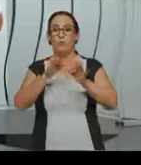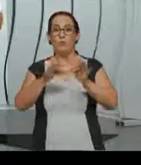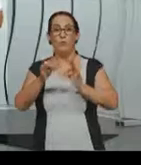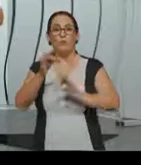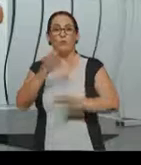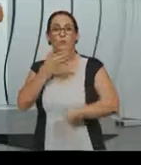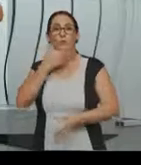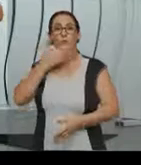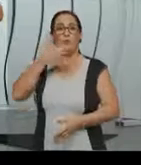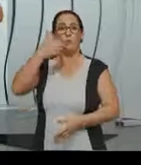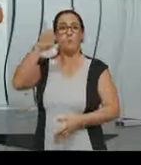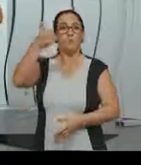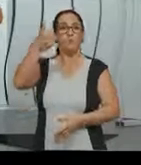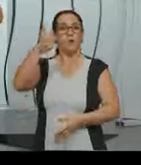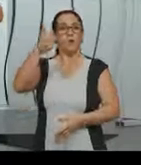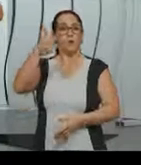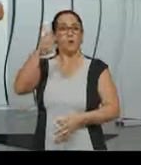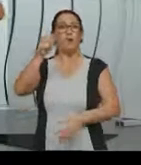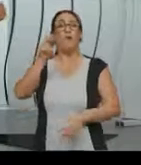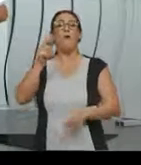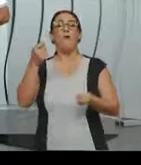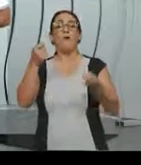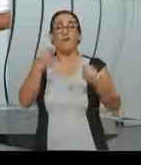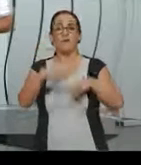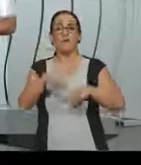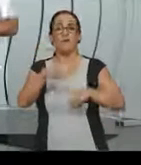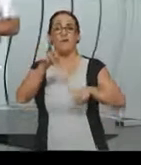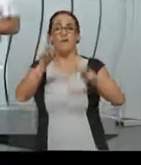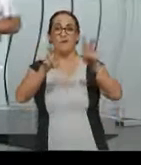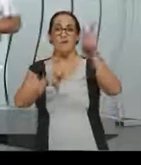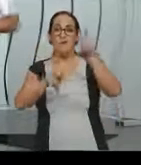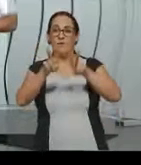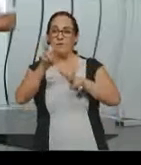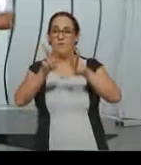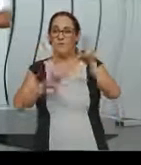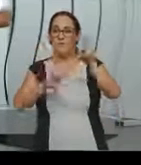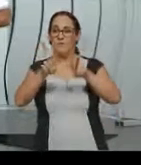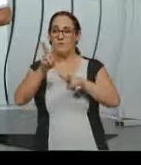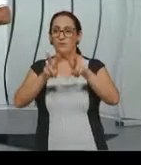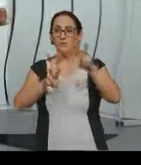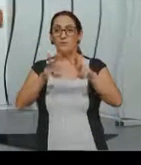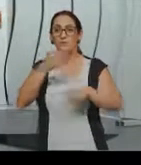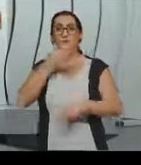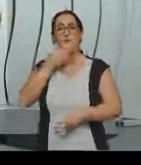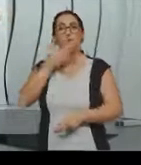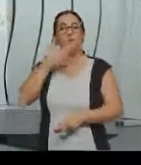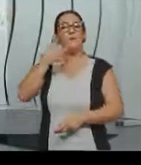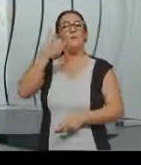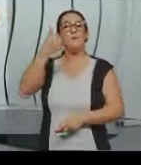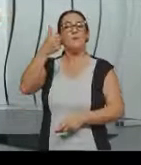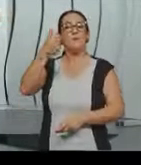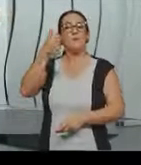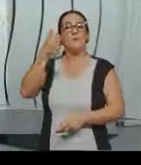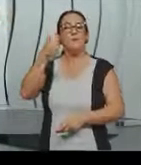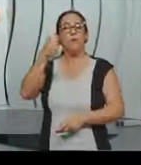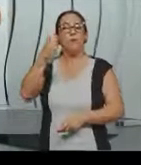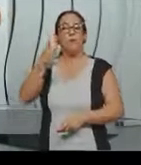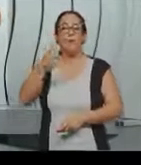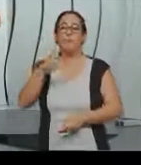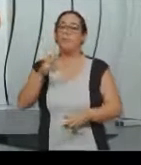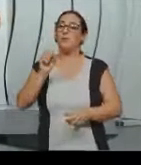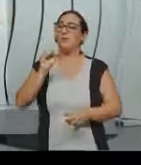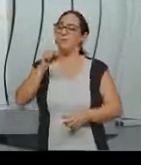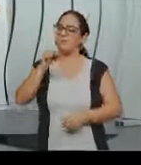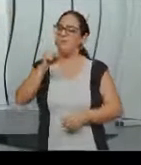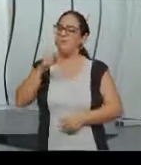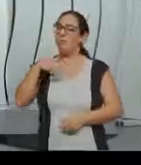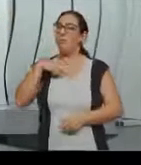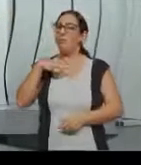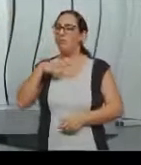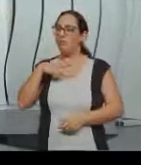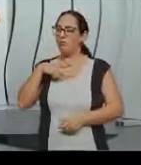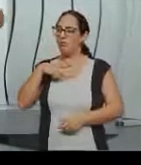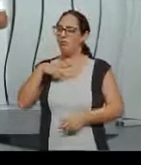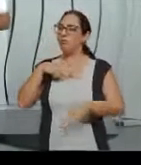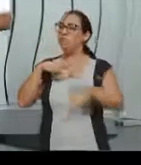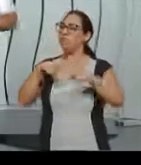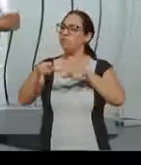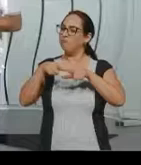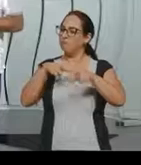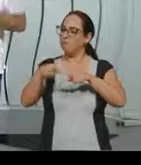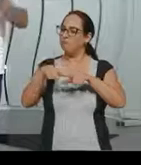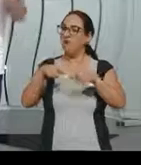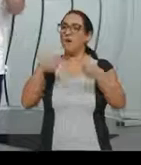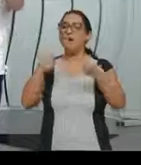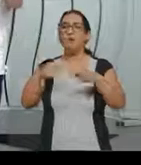maior mecanização nessa atividade, né, que faz com que você precise de mão de obra, claro, mas não precise de tanta mão de obra